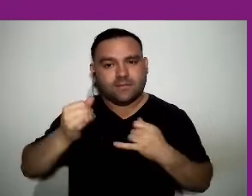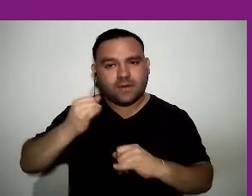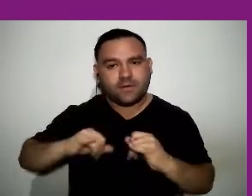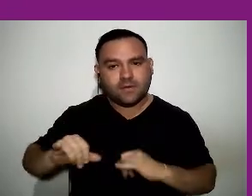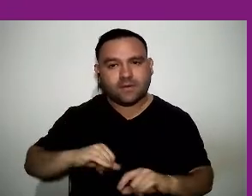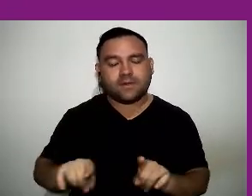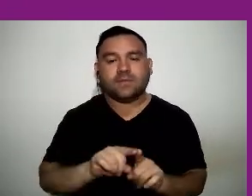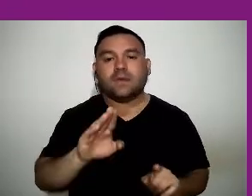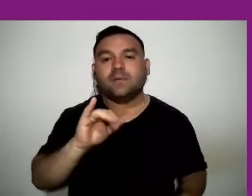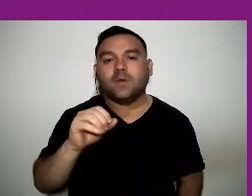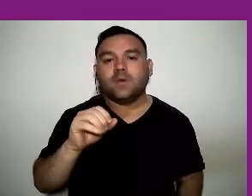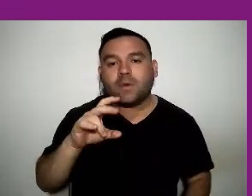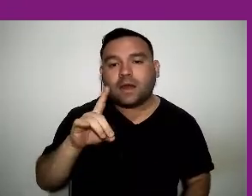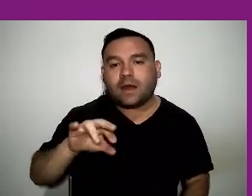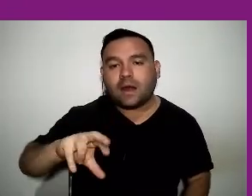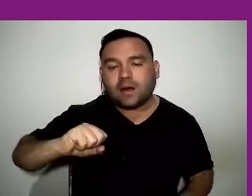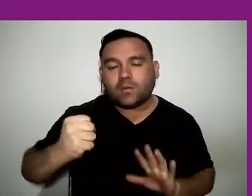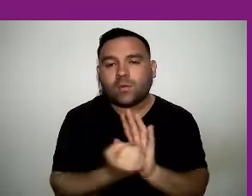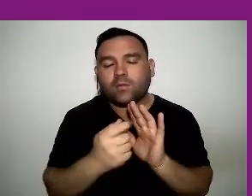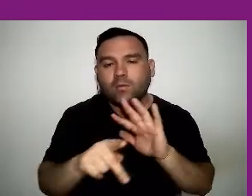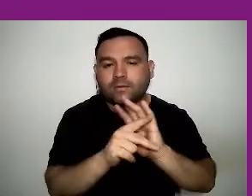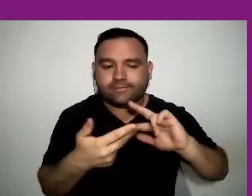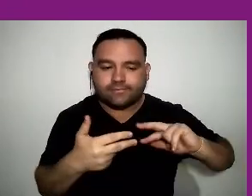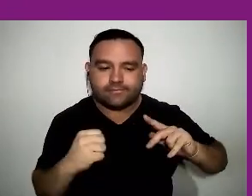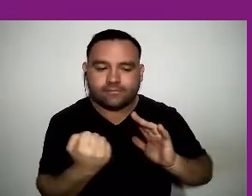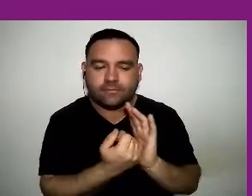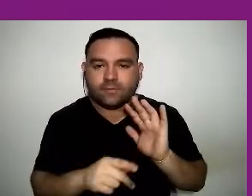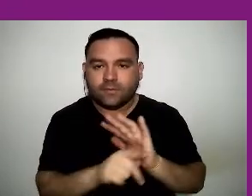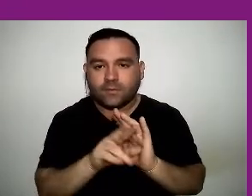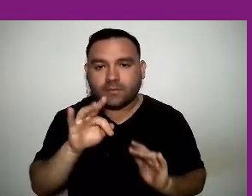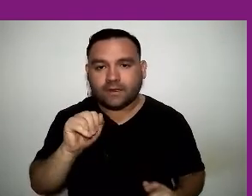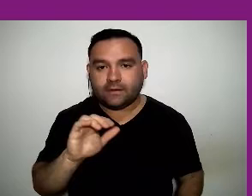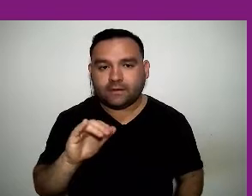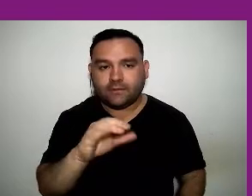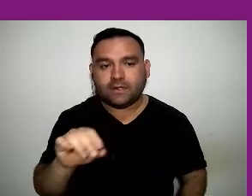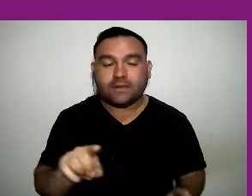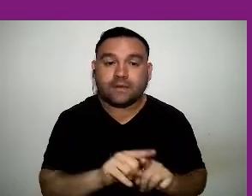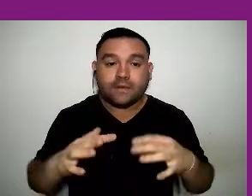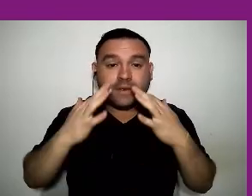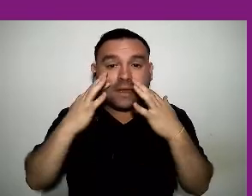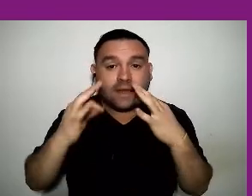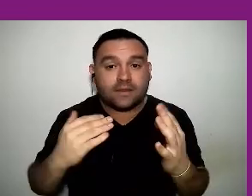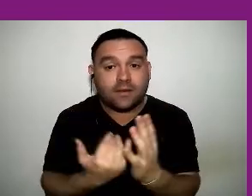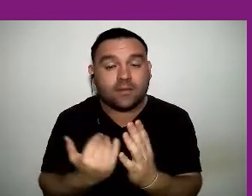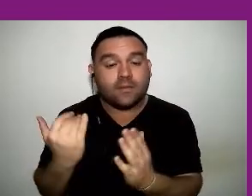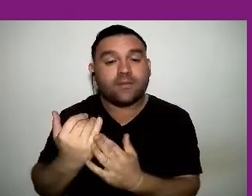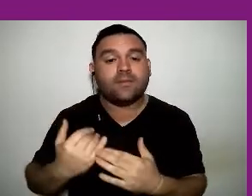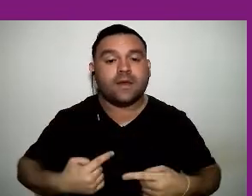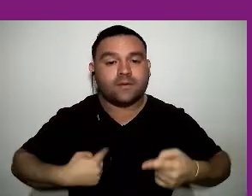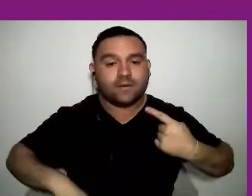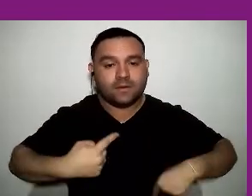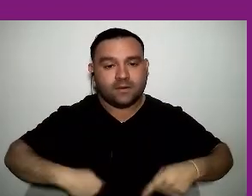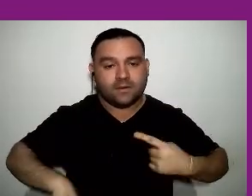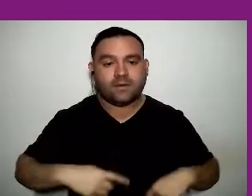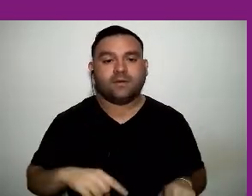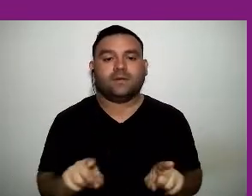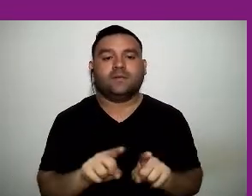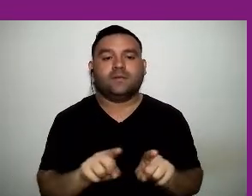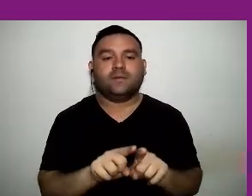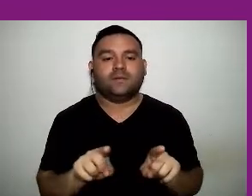dos biomarcadores específicos de infecção e atenção à quantidade de fluidos. Hoje,